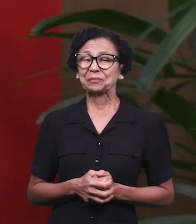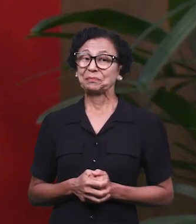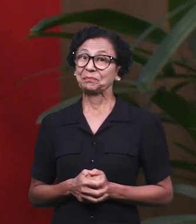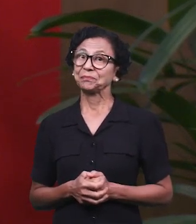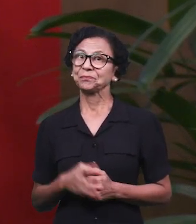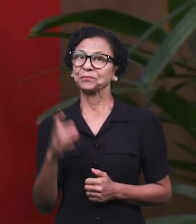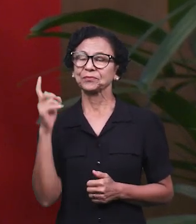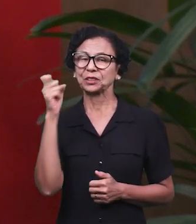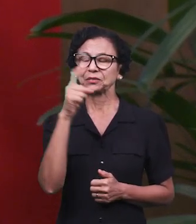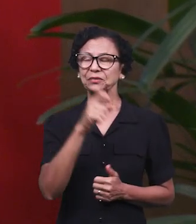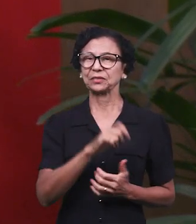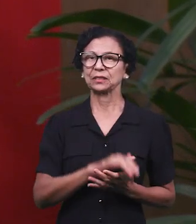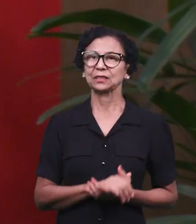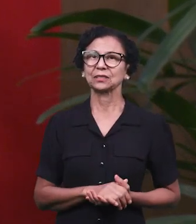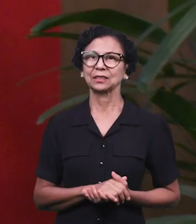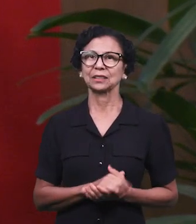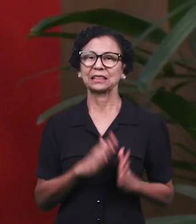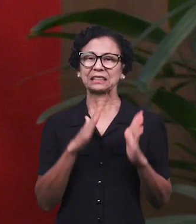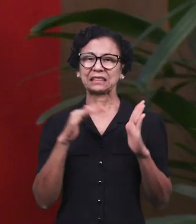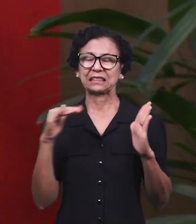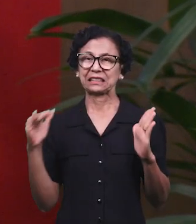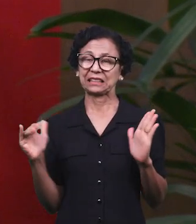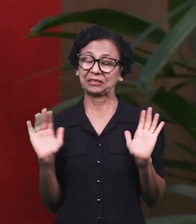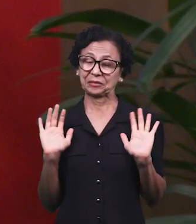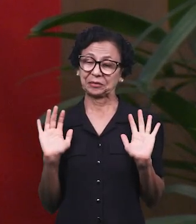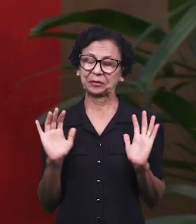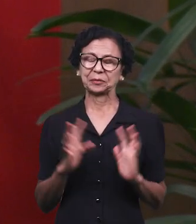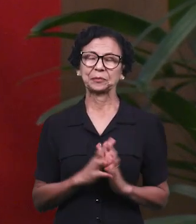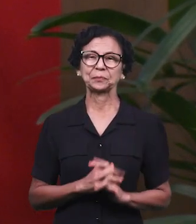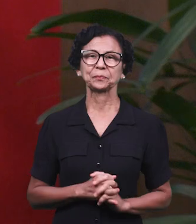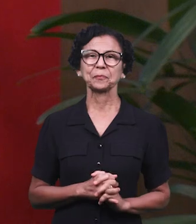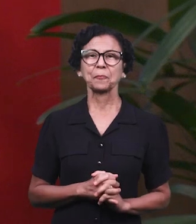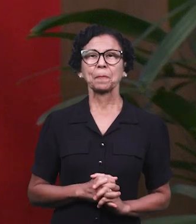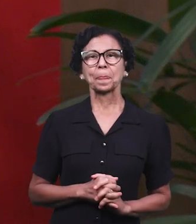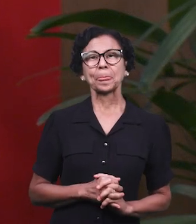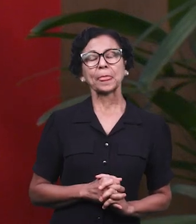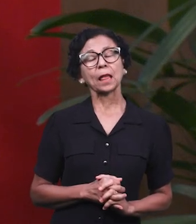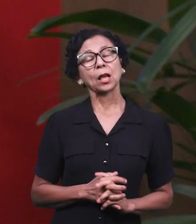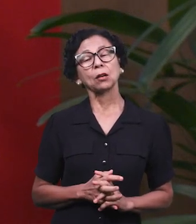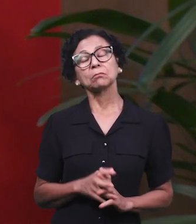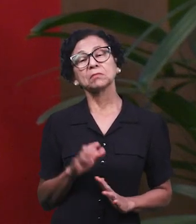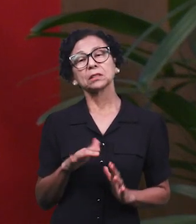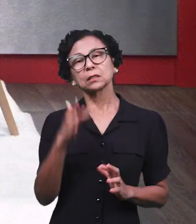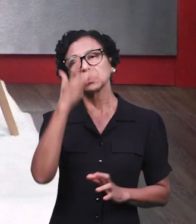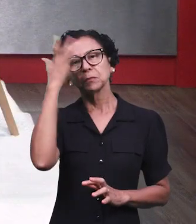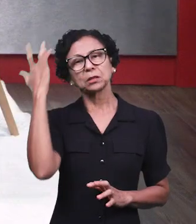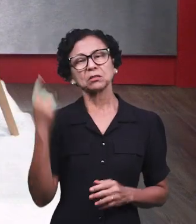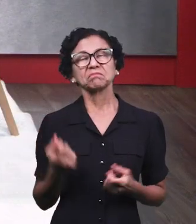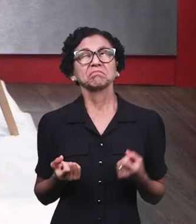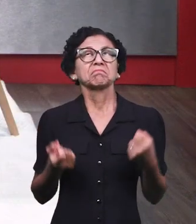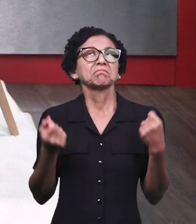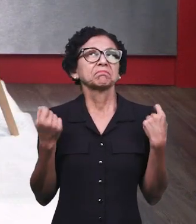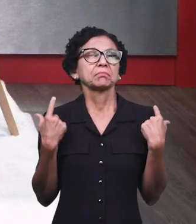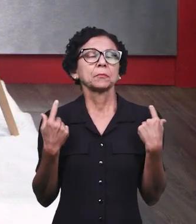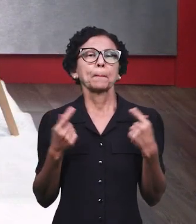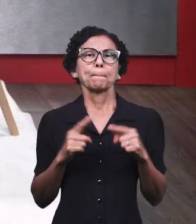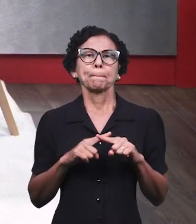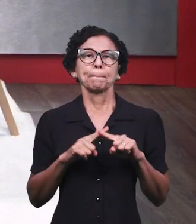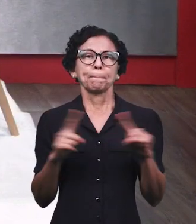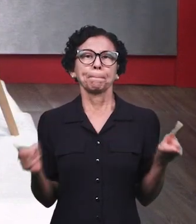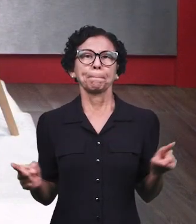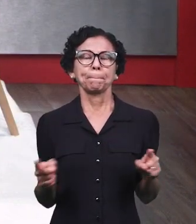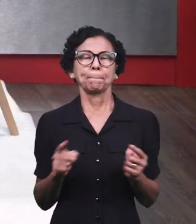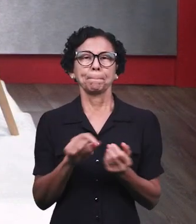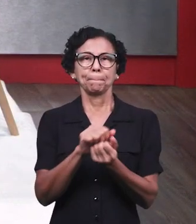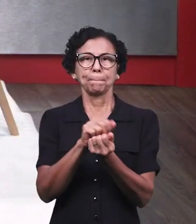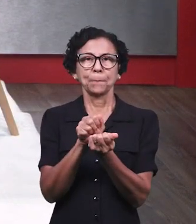essa estética de não ser tão favorável, Sim. né? E muitas vezes o paciente ele não se dá conta disso. Então a saúde, a